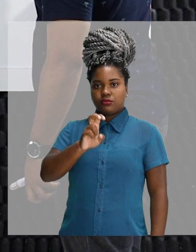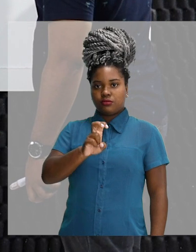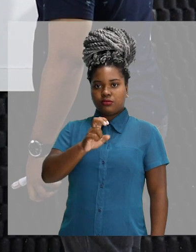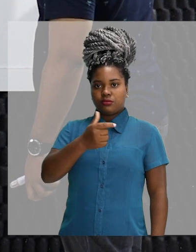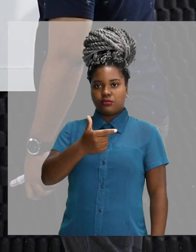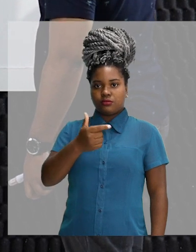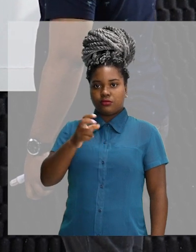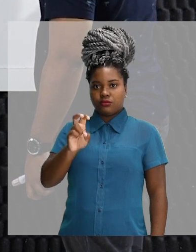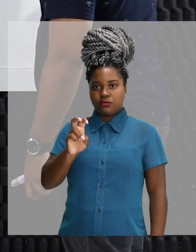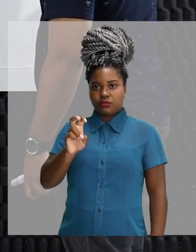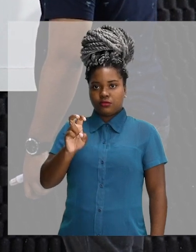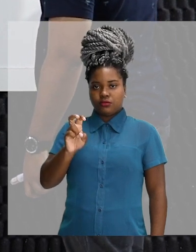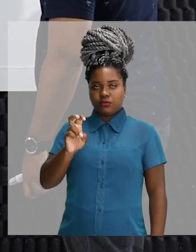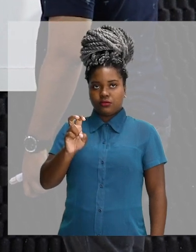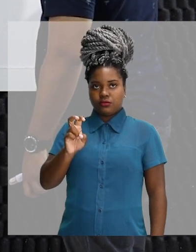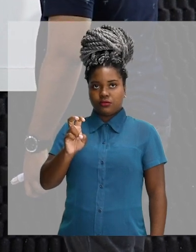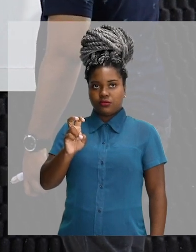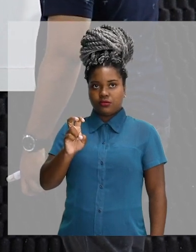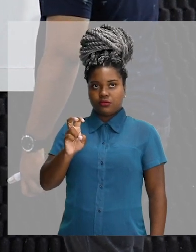525,